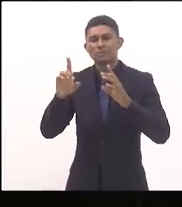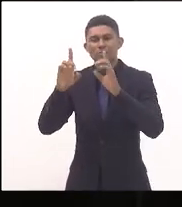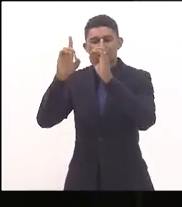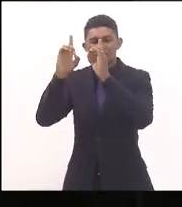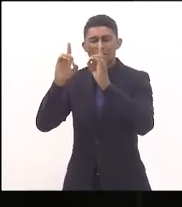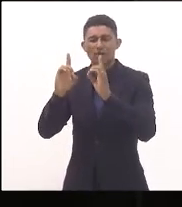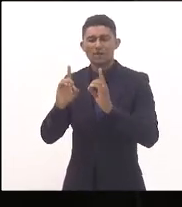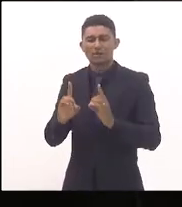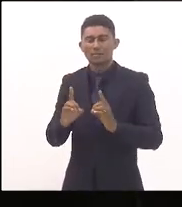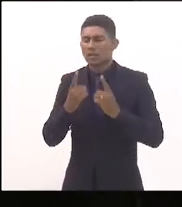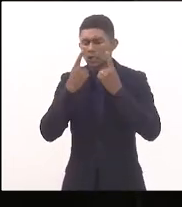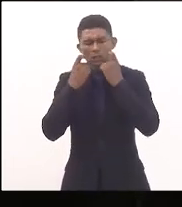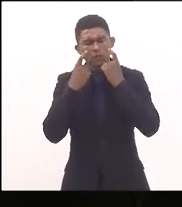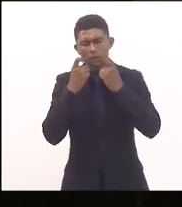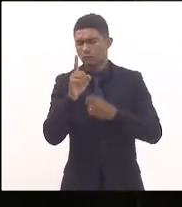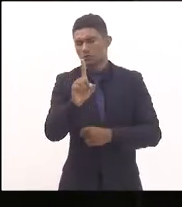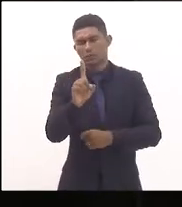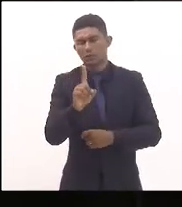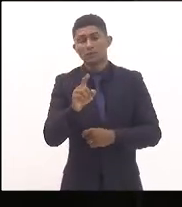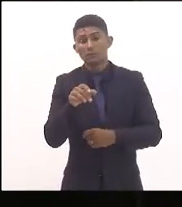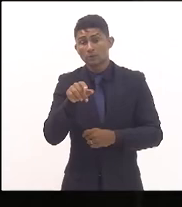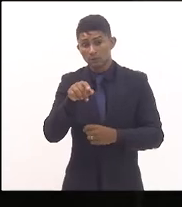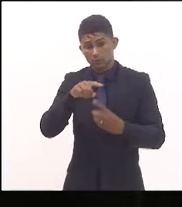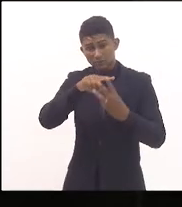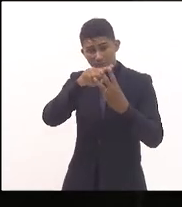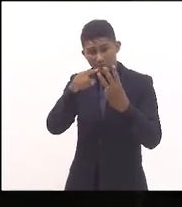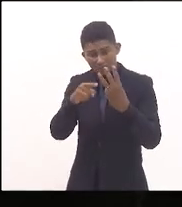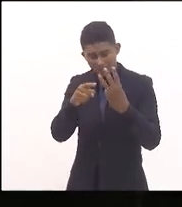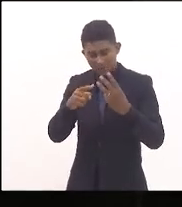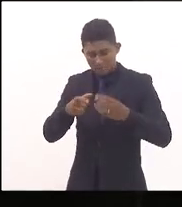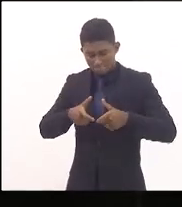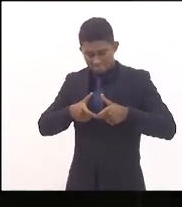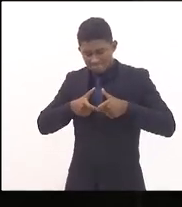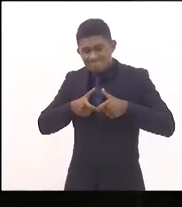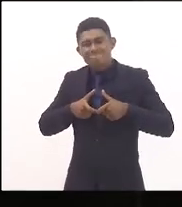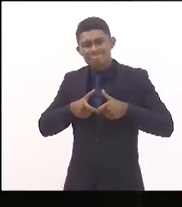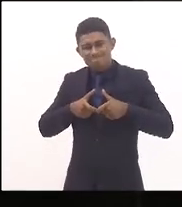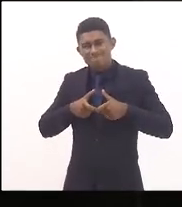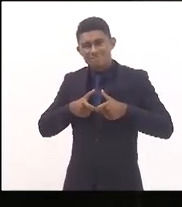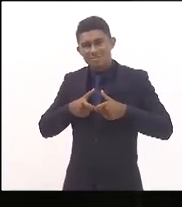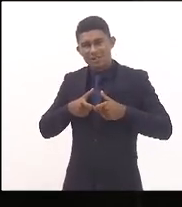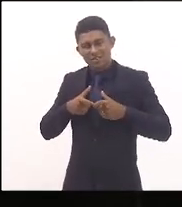eu não vou chorar e por eles eu dediquei essa medalha